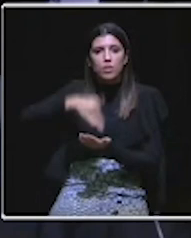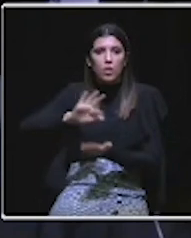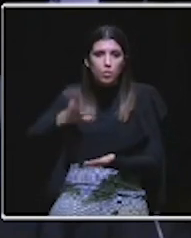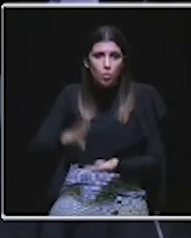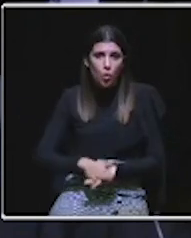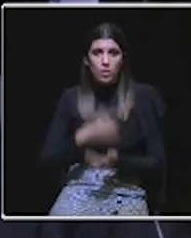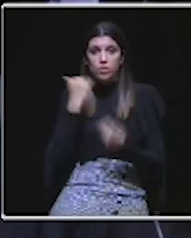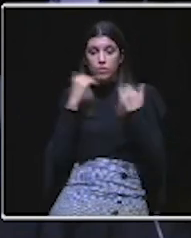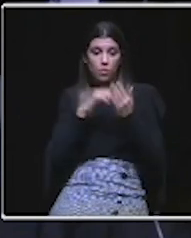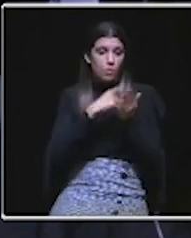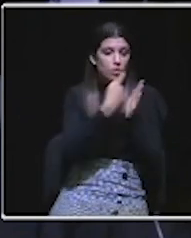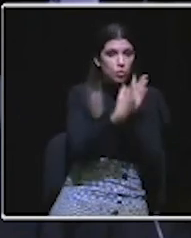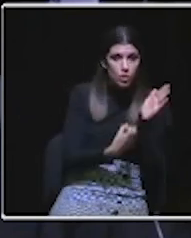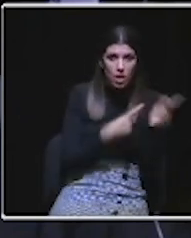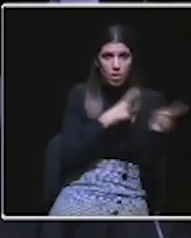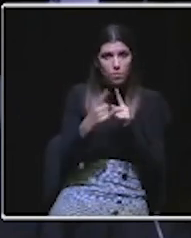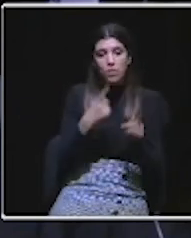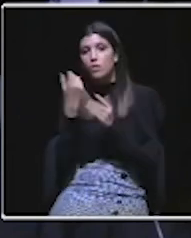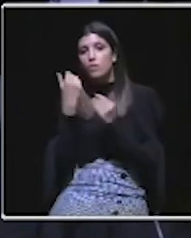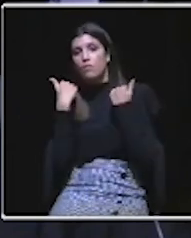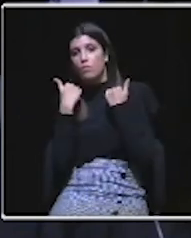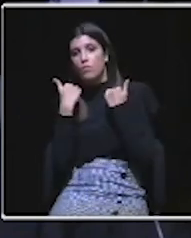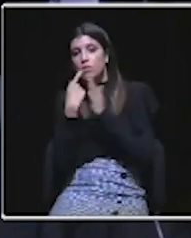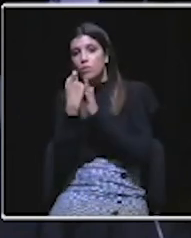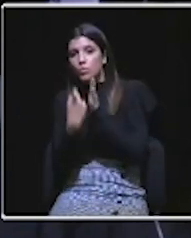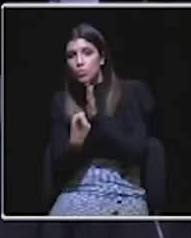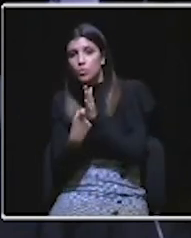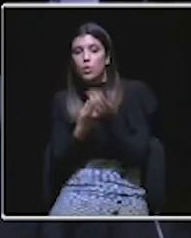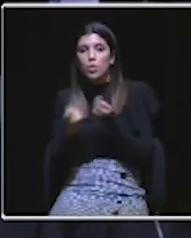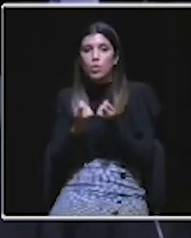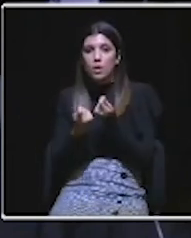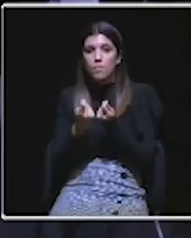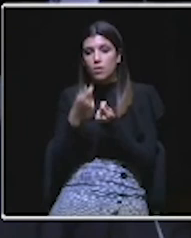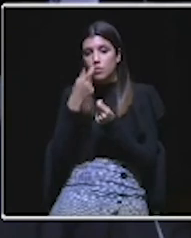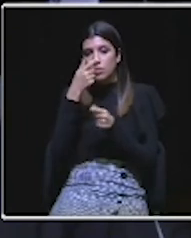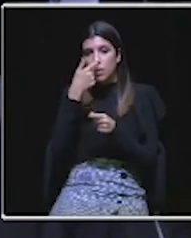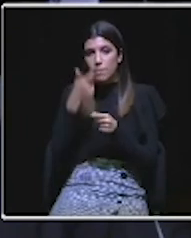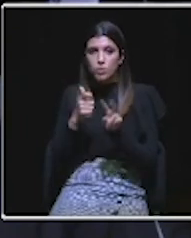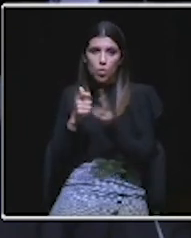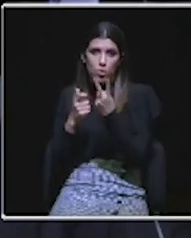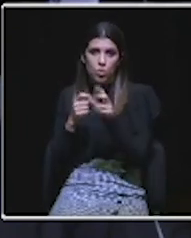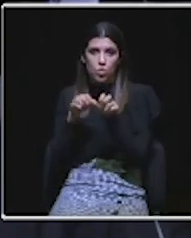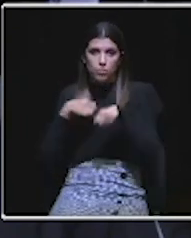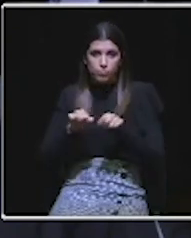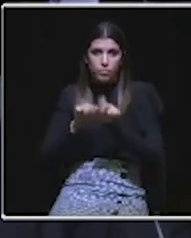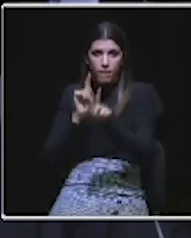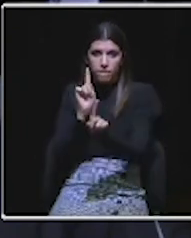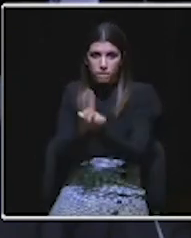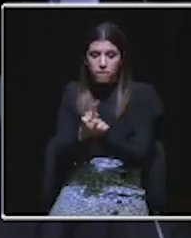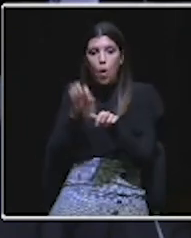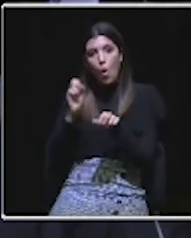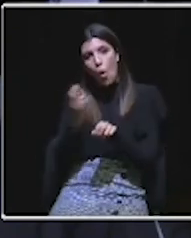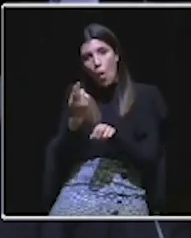dados do inquérito à mobilidade, como os dados do inquérito feito a propósito do Regulamento Municipal de Mobilidade Partilhada? E para quando o regulamento?